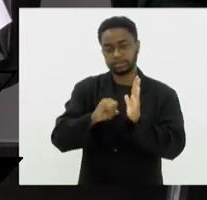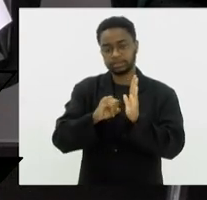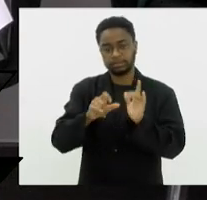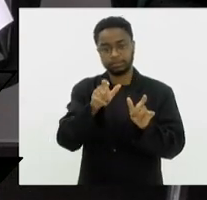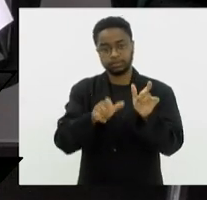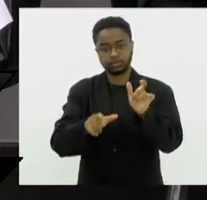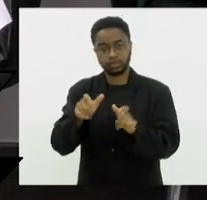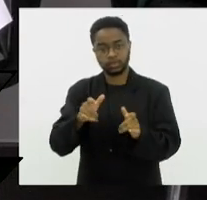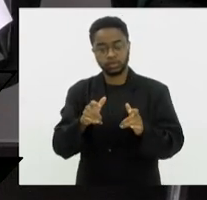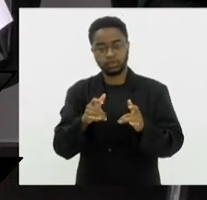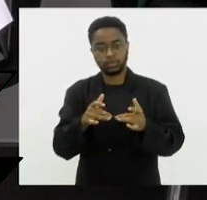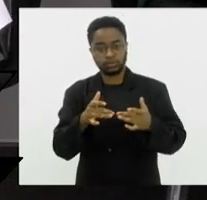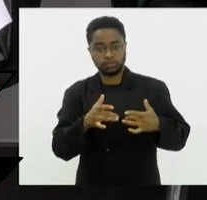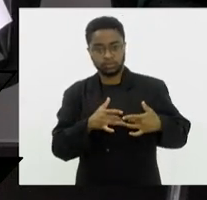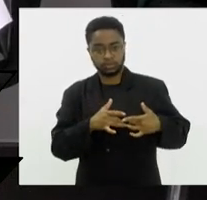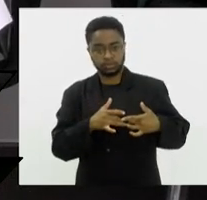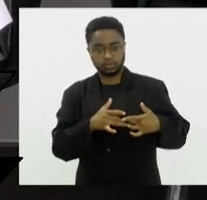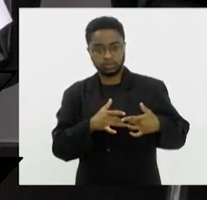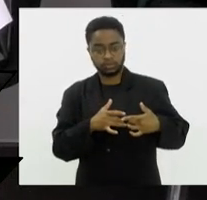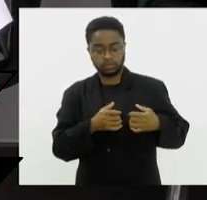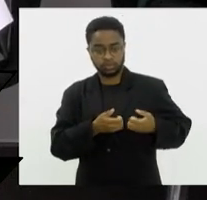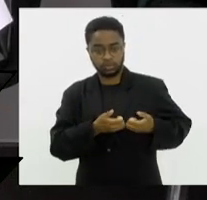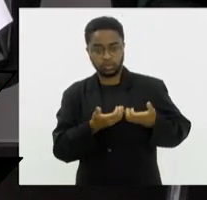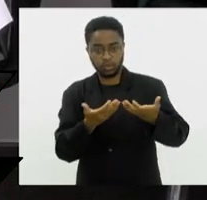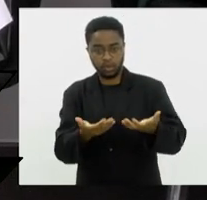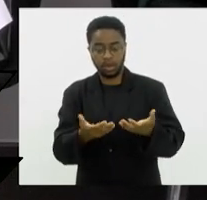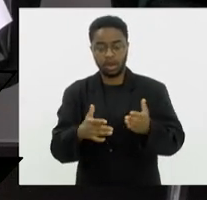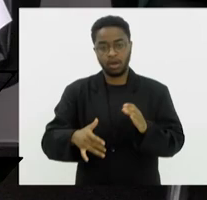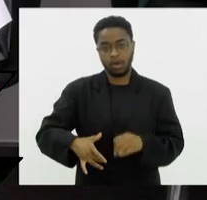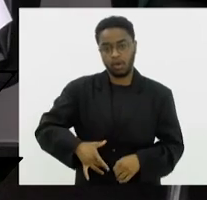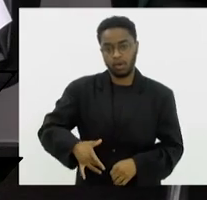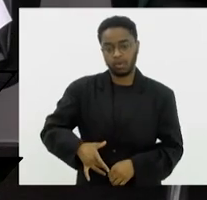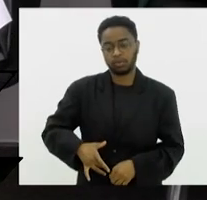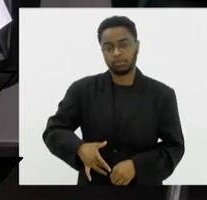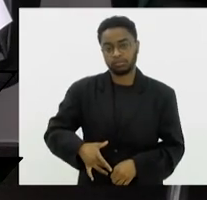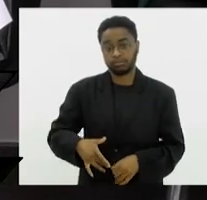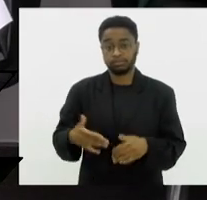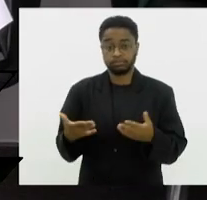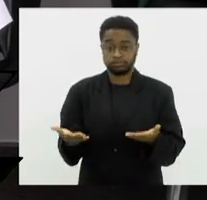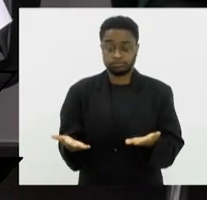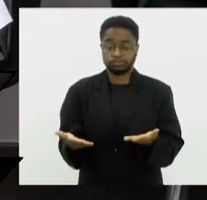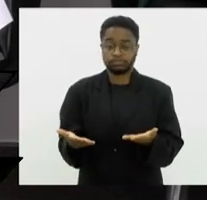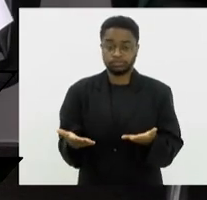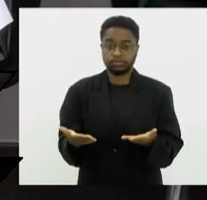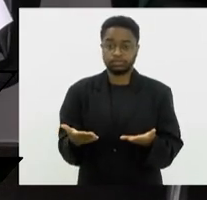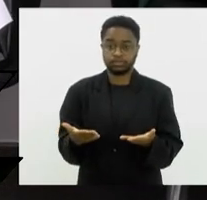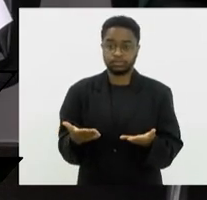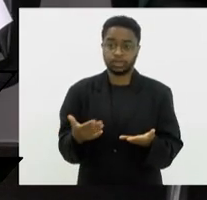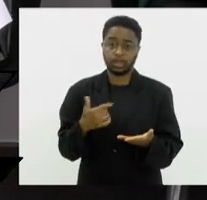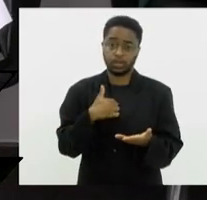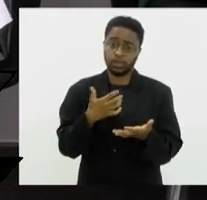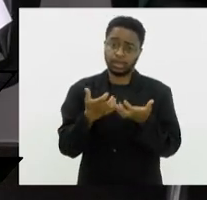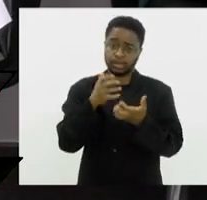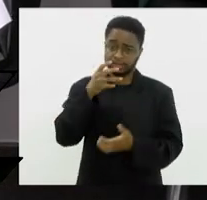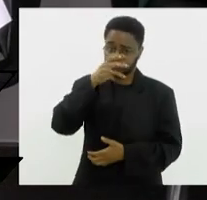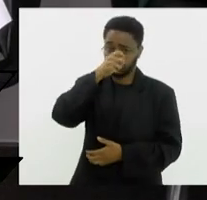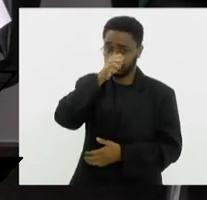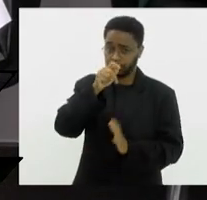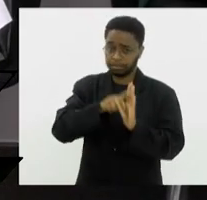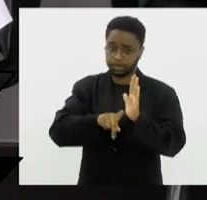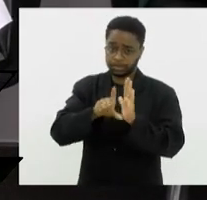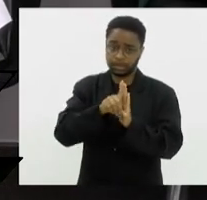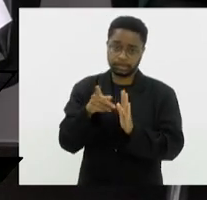órgãos passíveis de serem transplantados. Eu, mais do que nunca, queria salvar o projeto de lei da